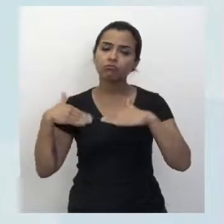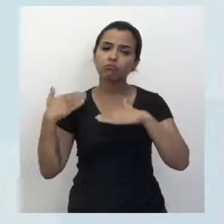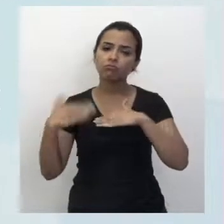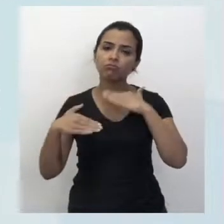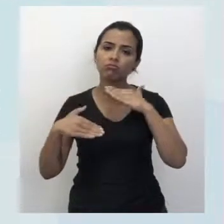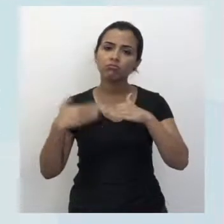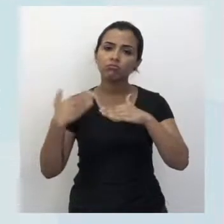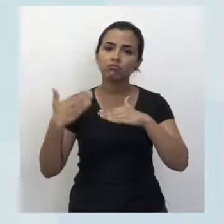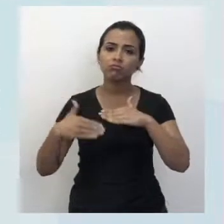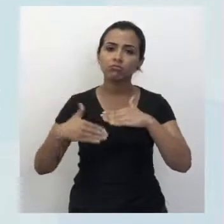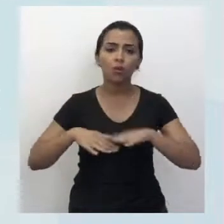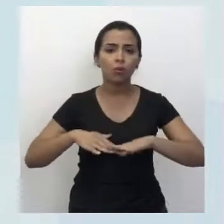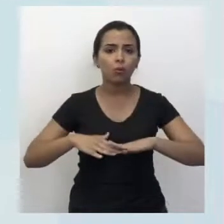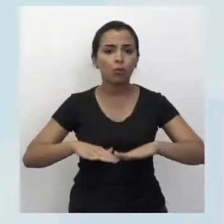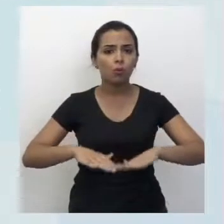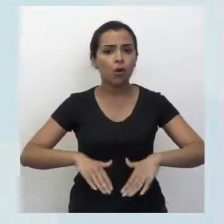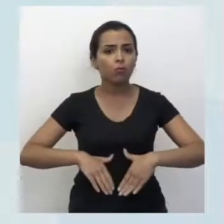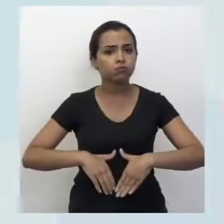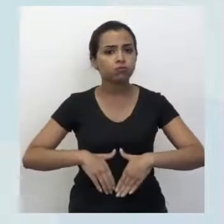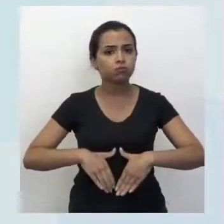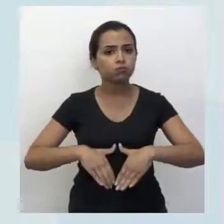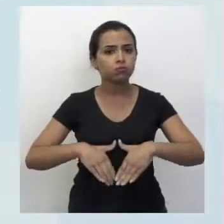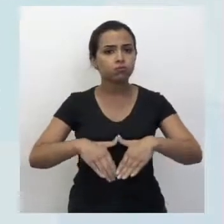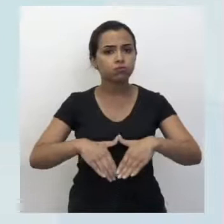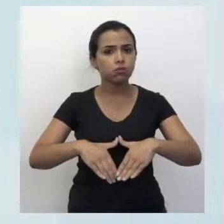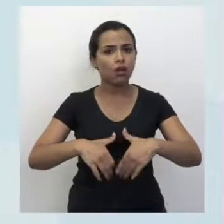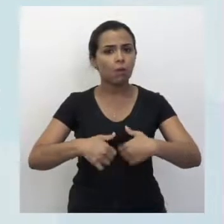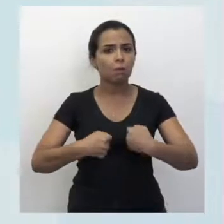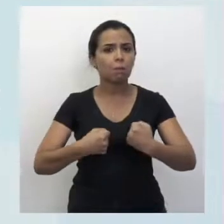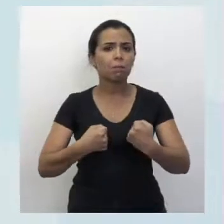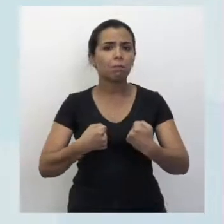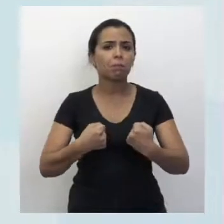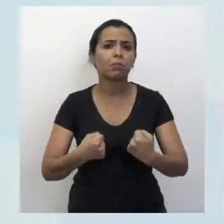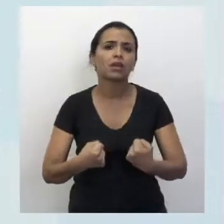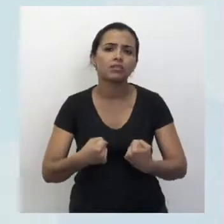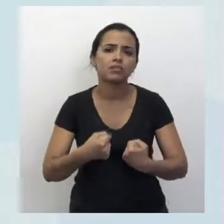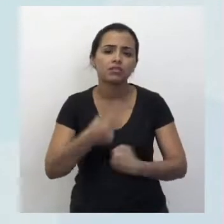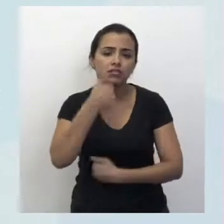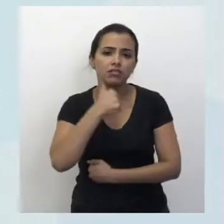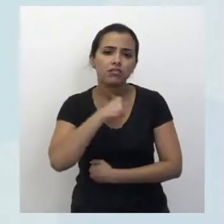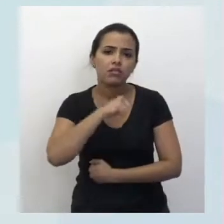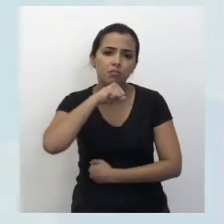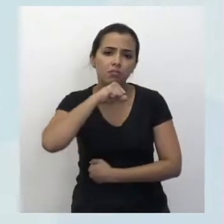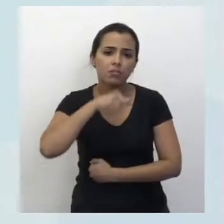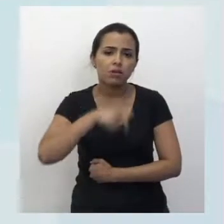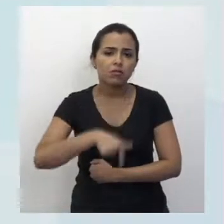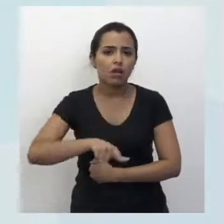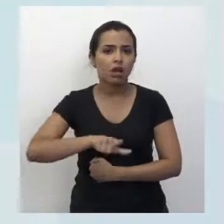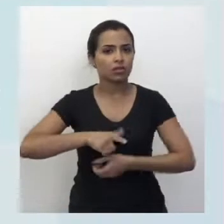feto crescia, até fazer-se pesado a mãe antes de nascer.